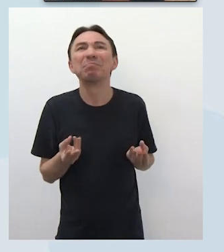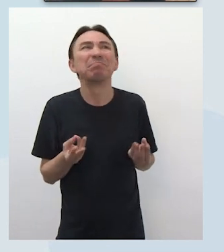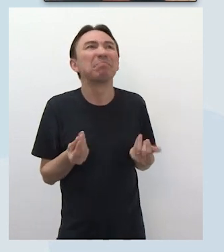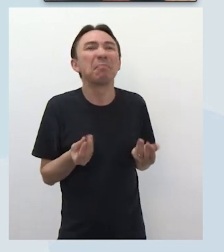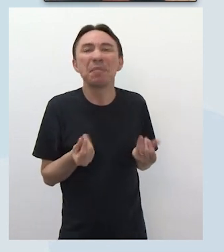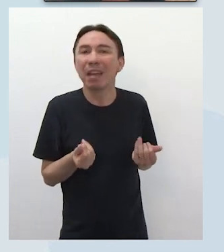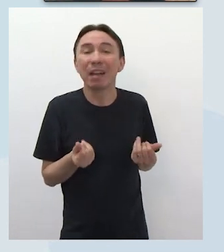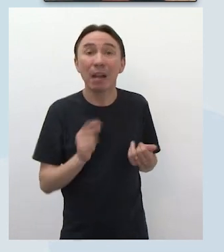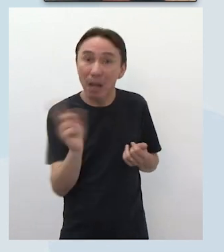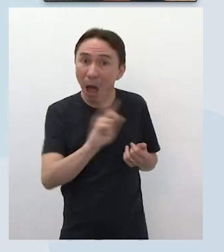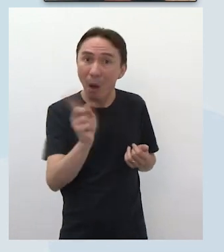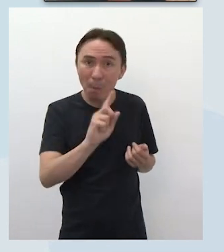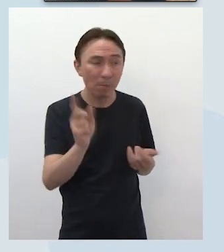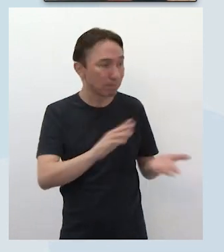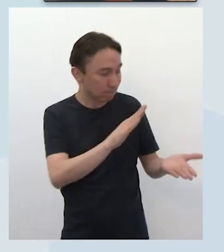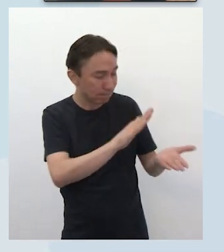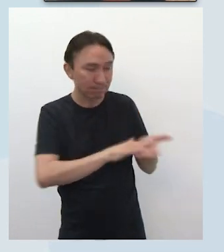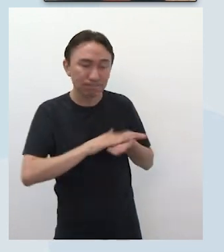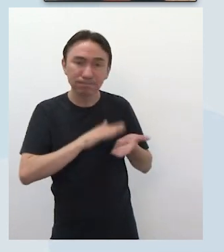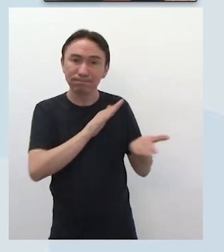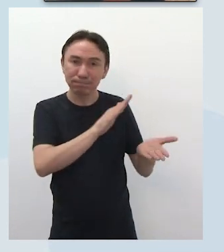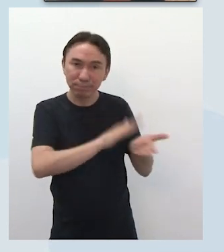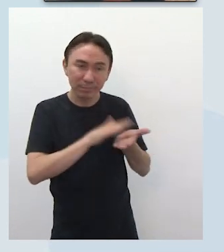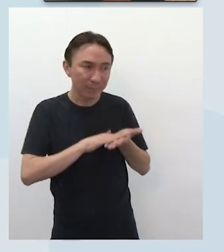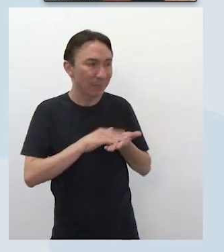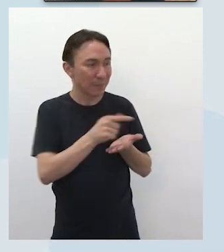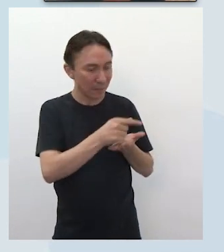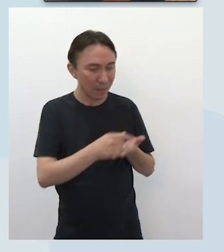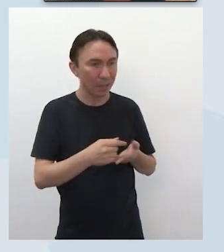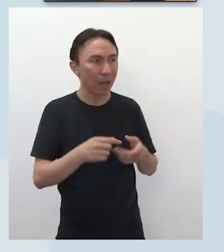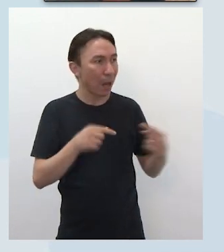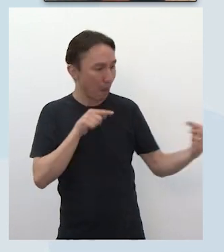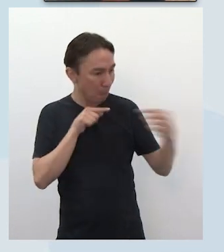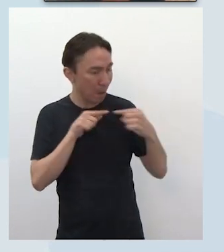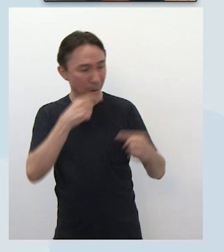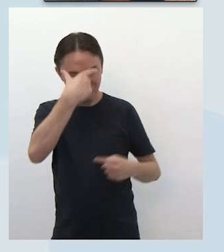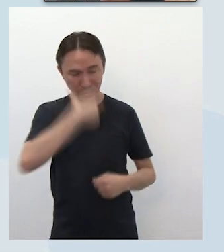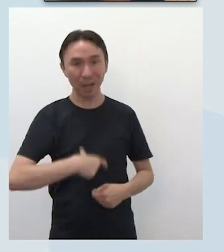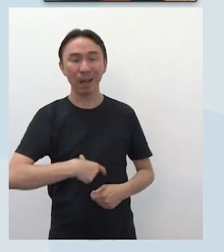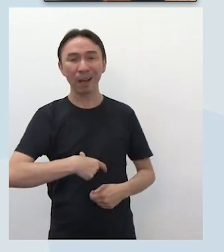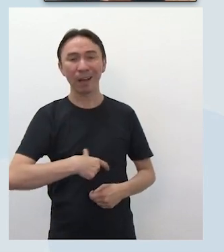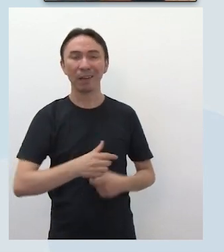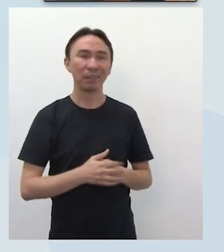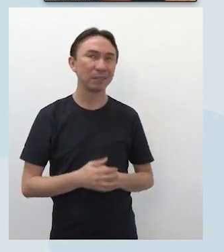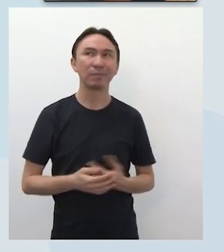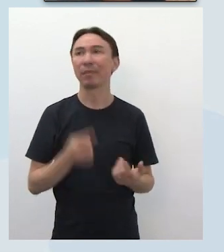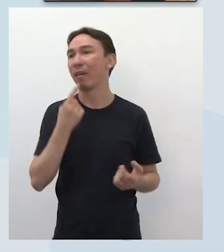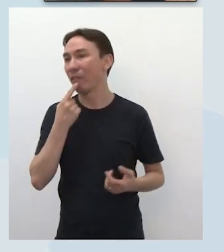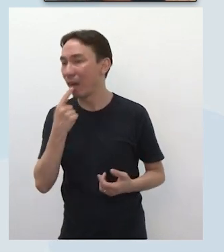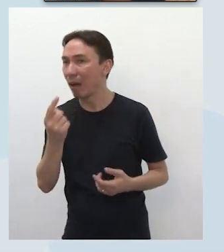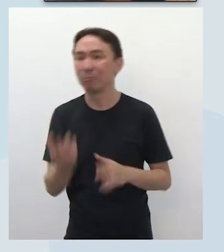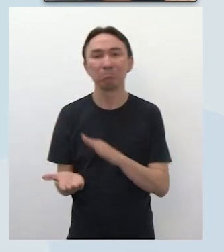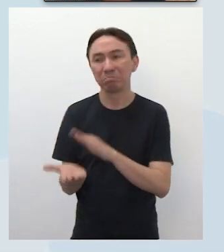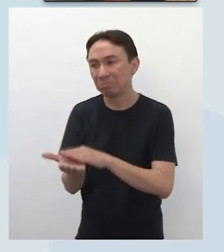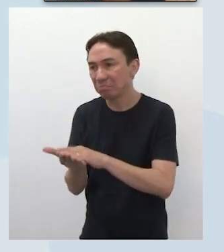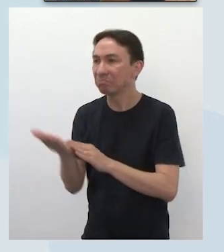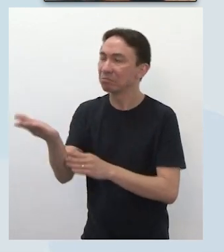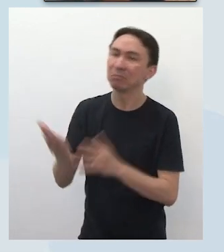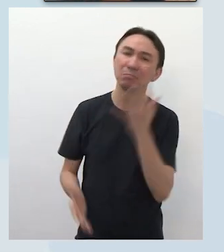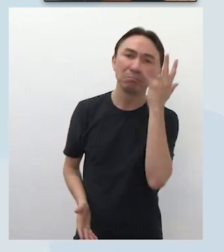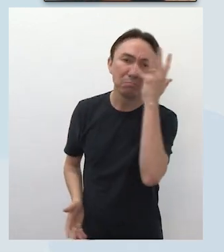respeito à imagem daquela pessoa. Né? Então, eu falo da beleza, eu falo